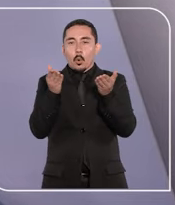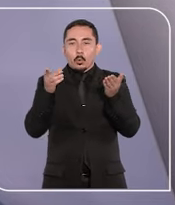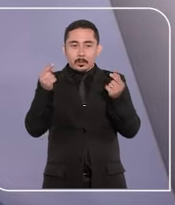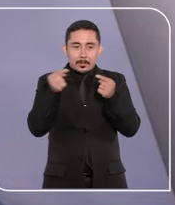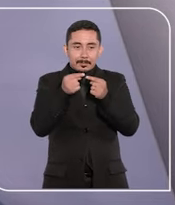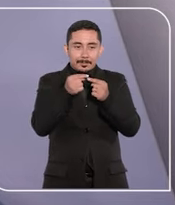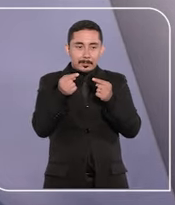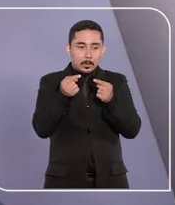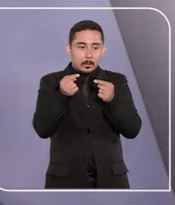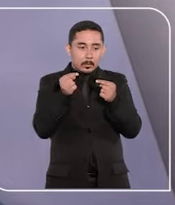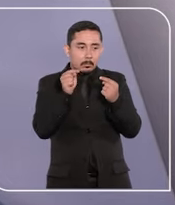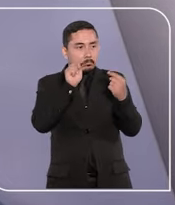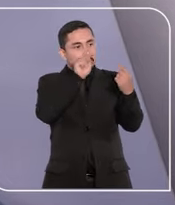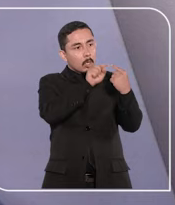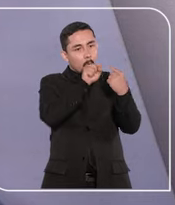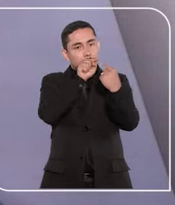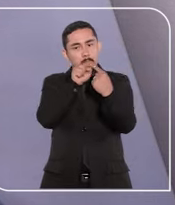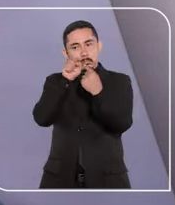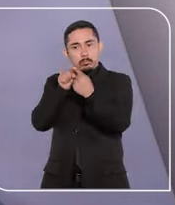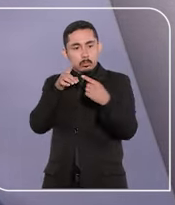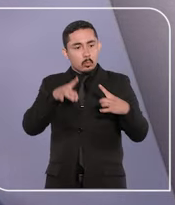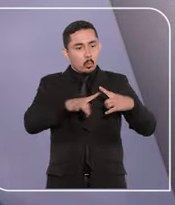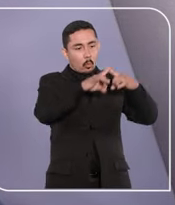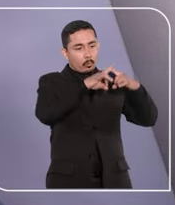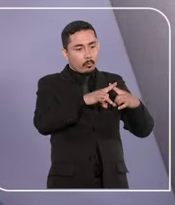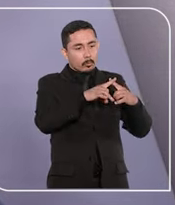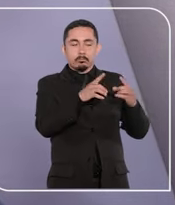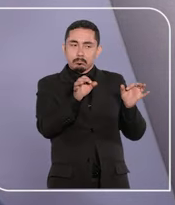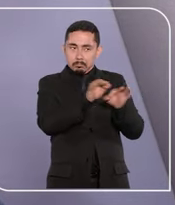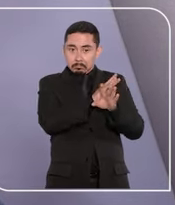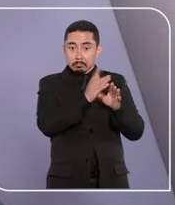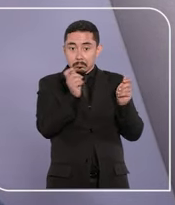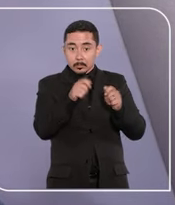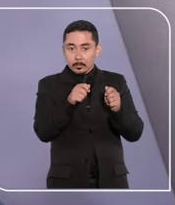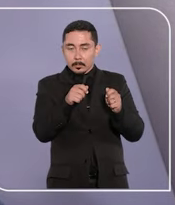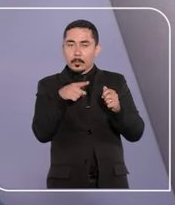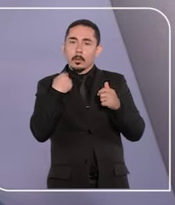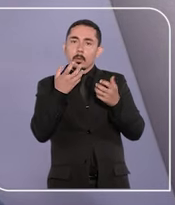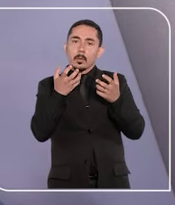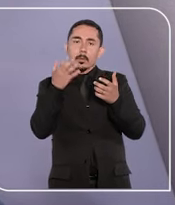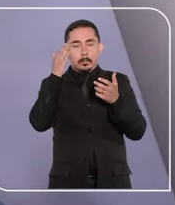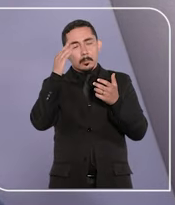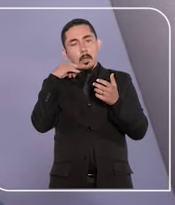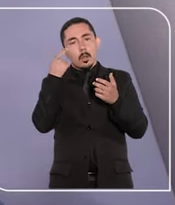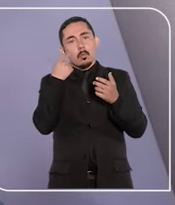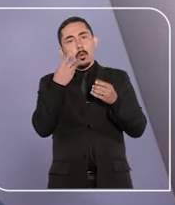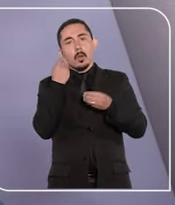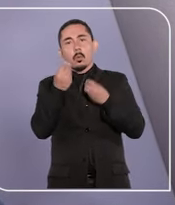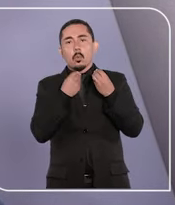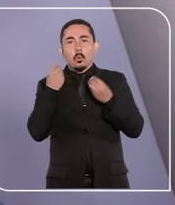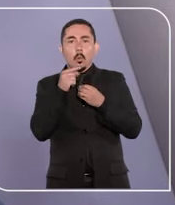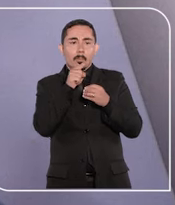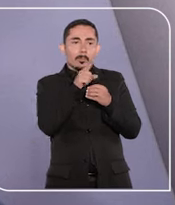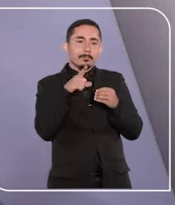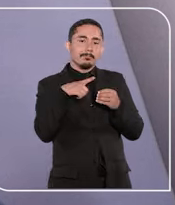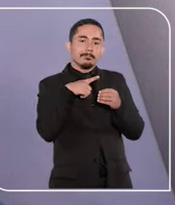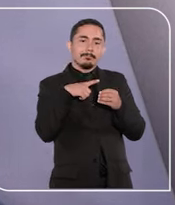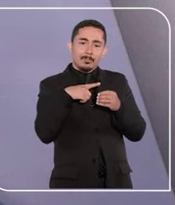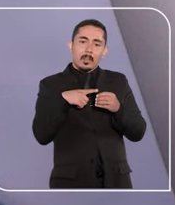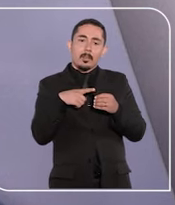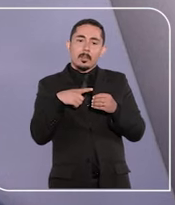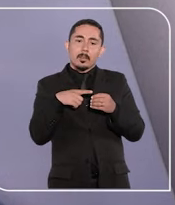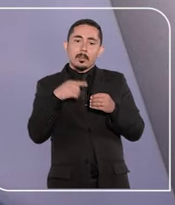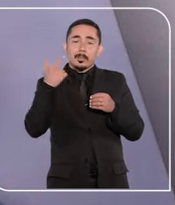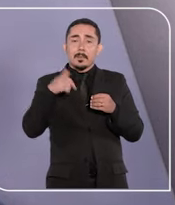para a resolução de conflitos. Eu queria saber em que medida os advogados atuam nessa seara, né, e se realmente eles